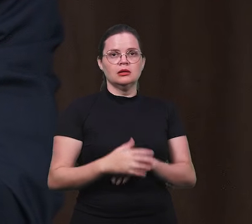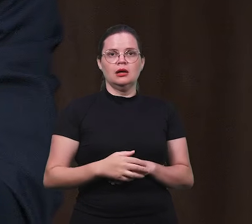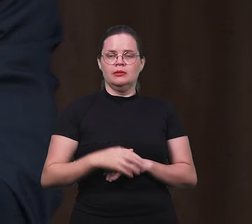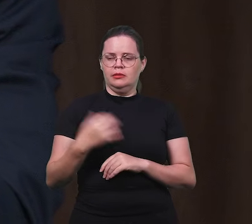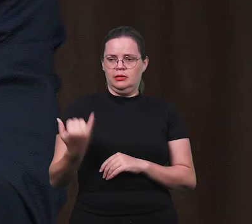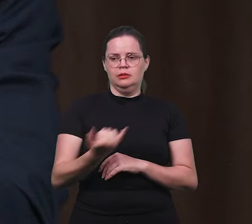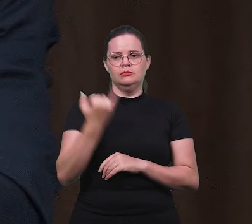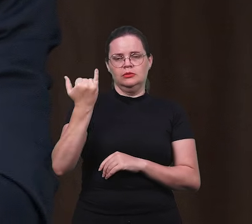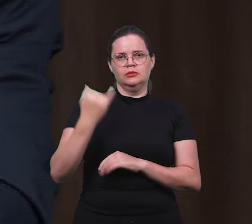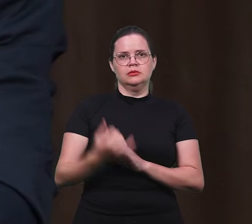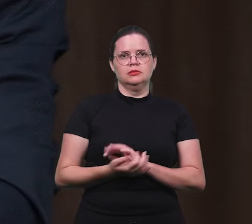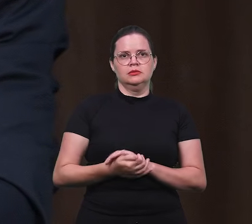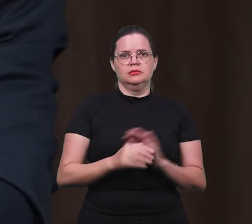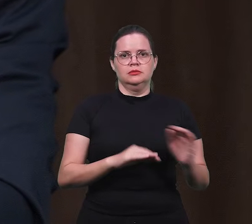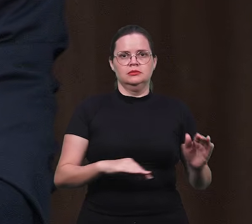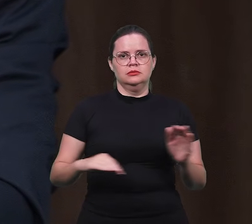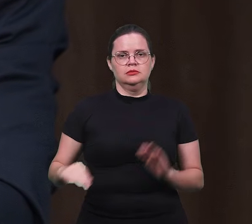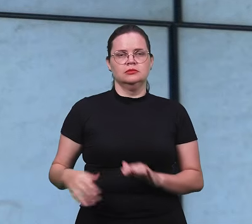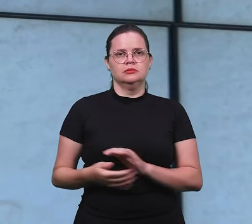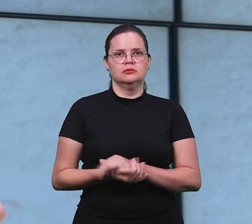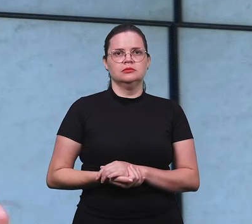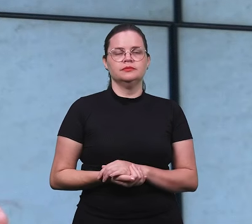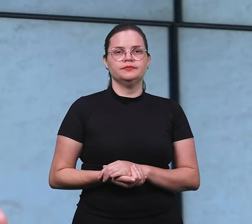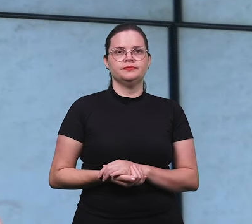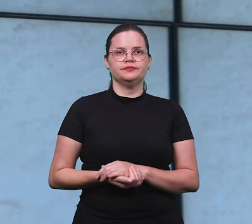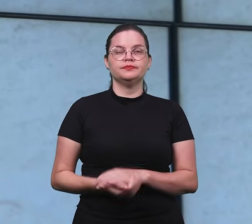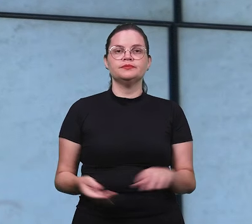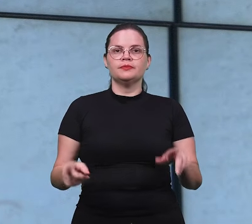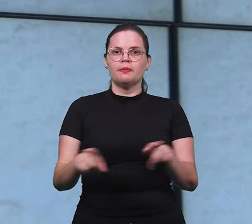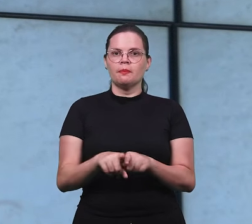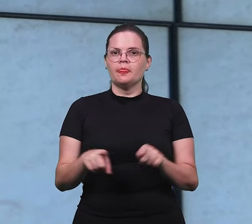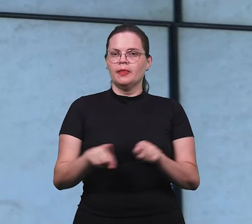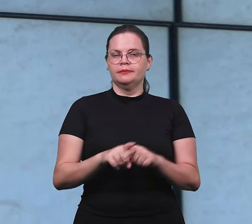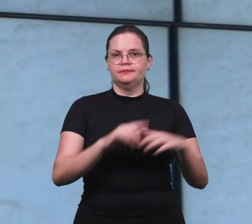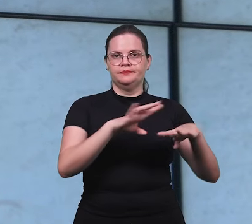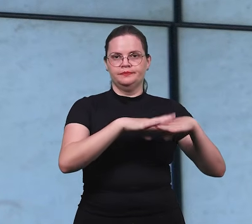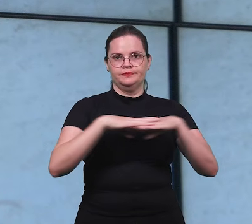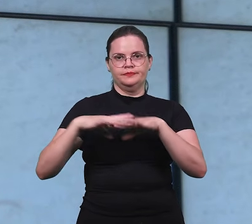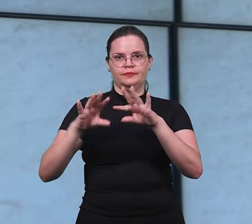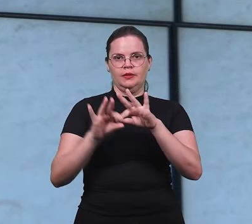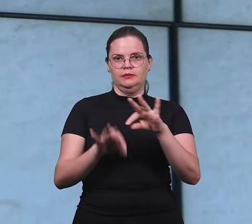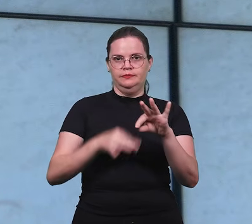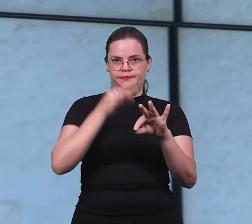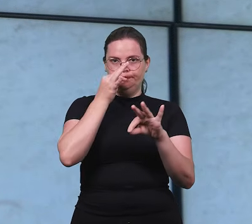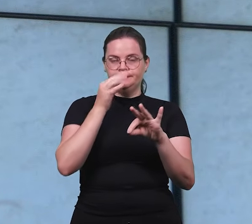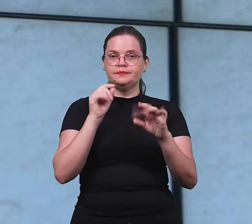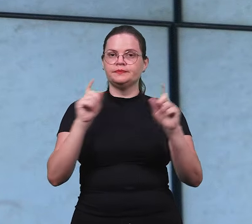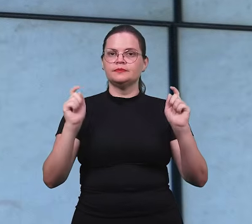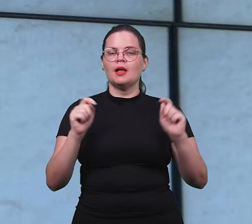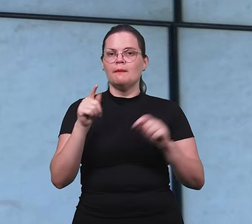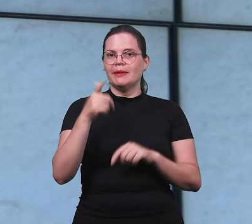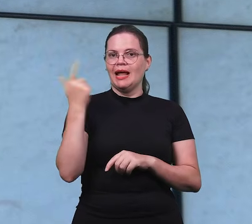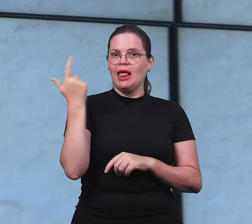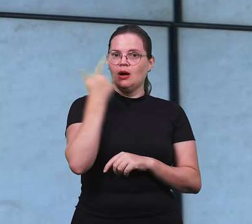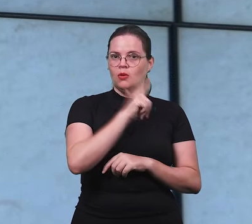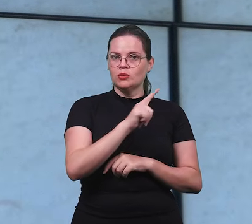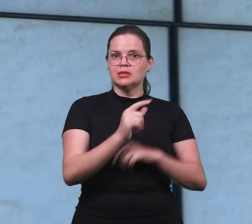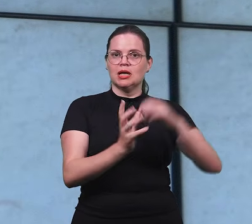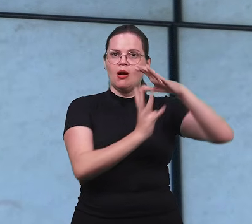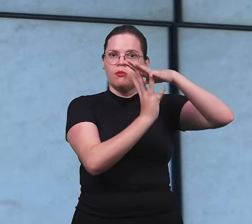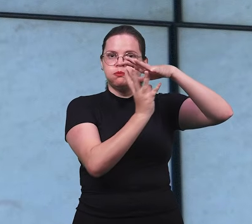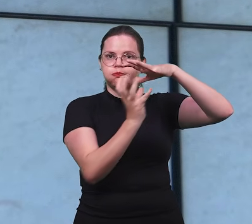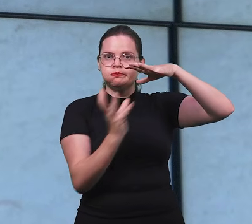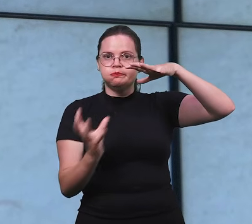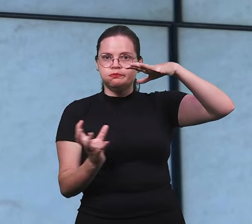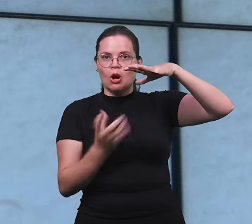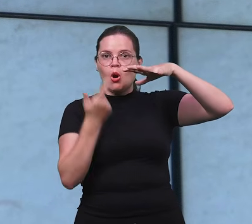isso é importante. E a videira, ela é uma das condicionantes para que ela produza é o